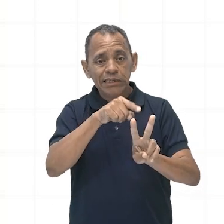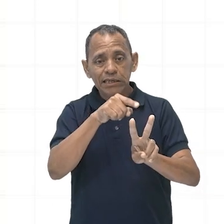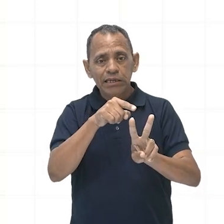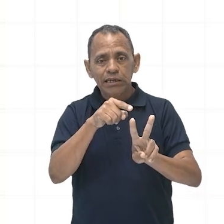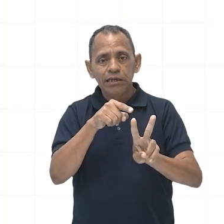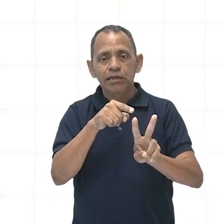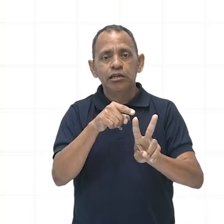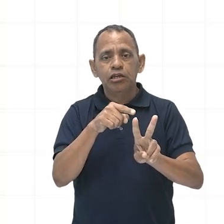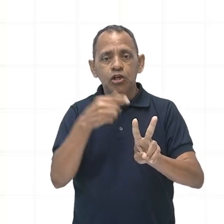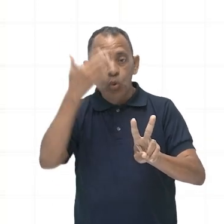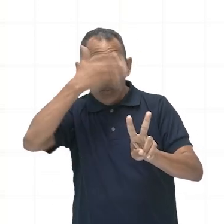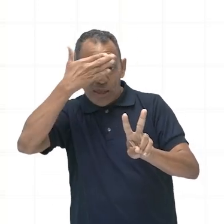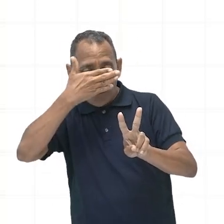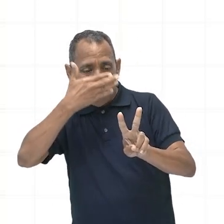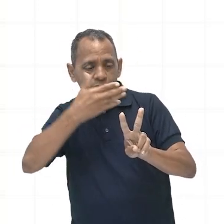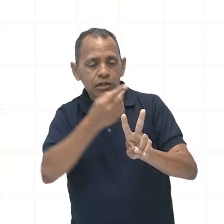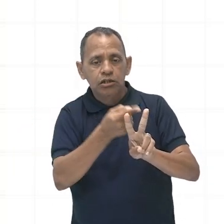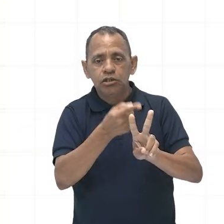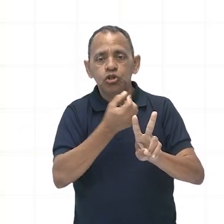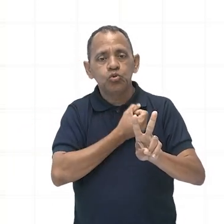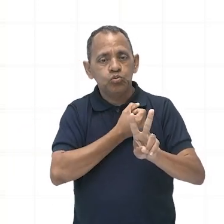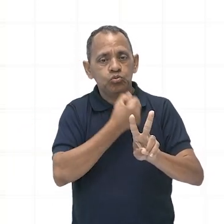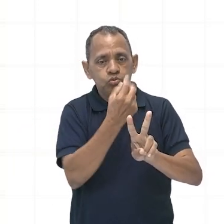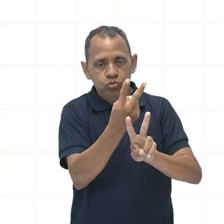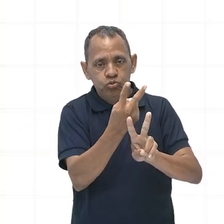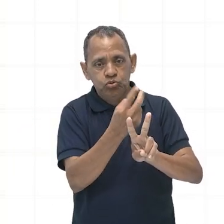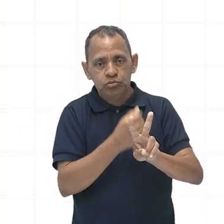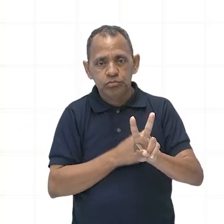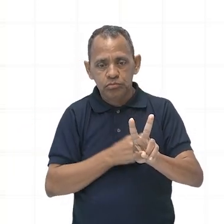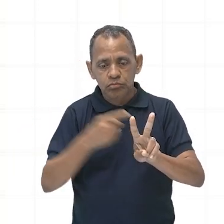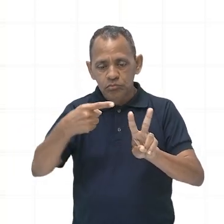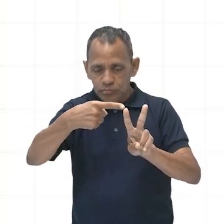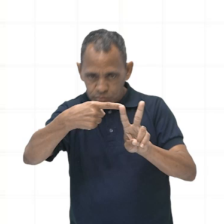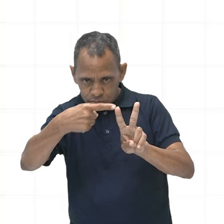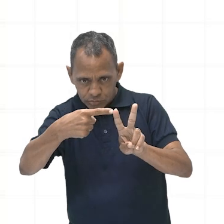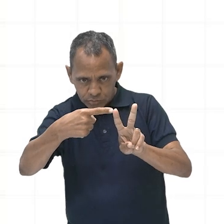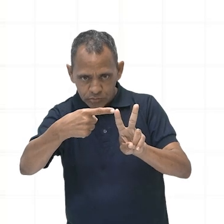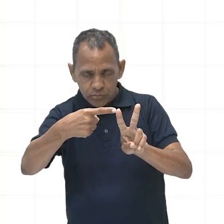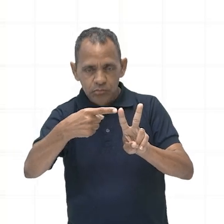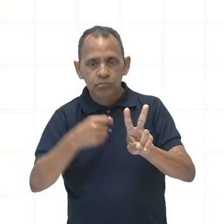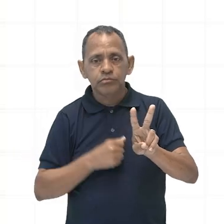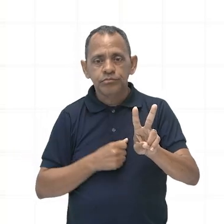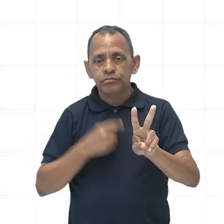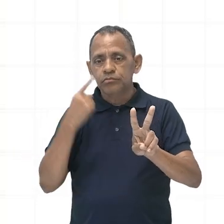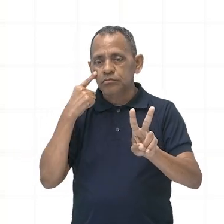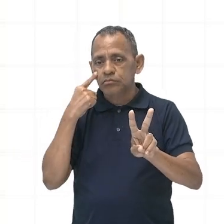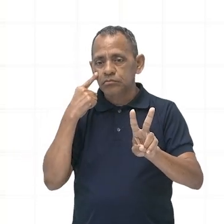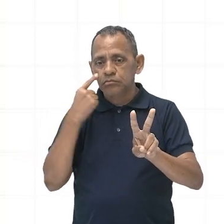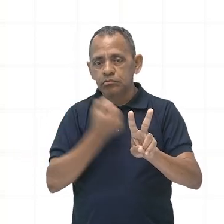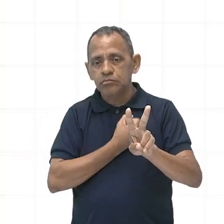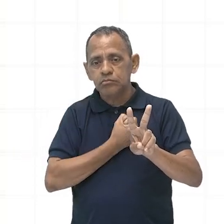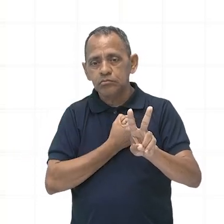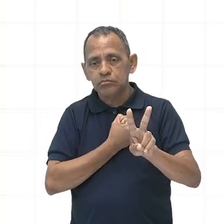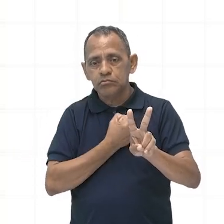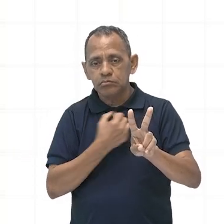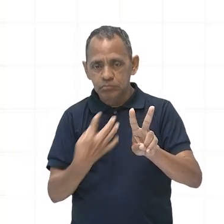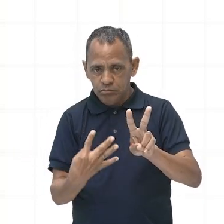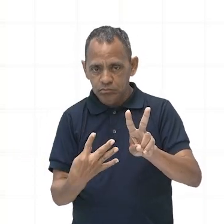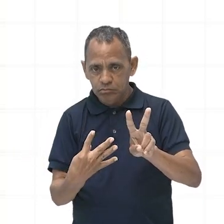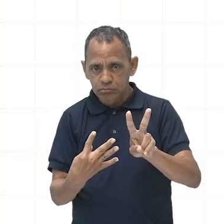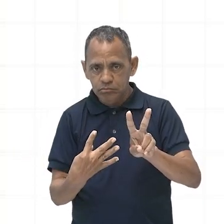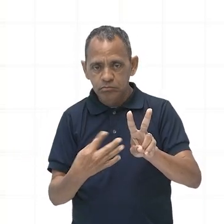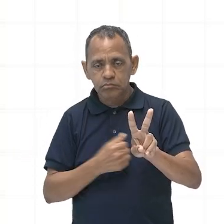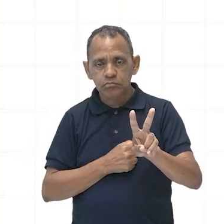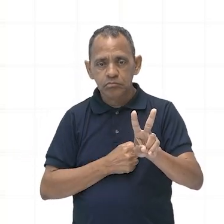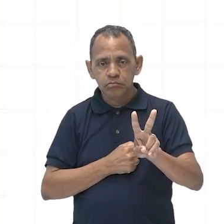bem? Então, aplicando a última propriedade, primeiro vamos aplicar a propriedade de número 4. Vamos deixar tudo no mesmo radical.